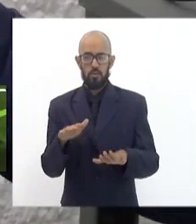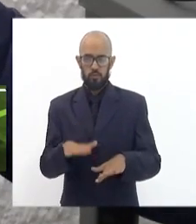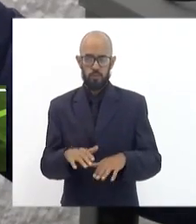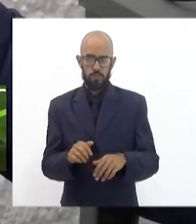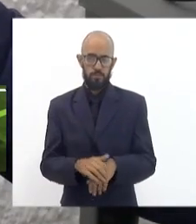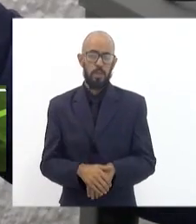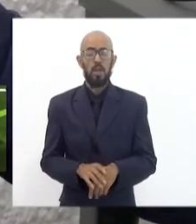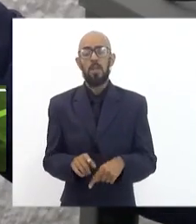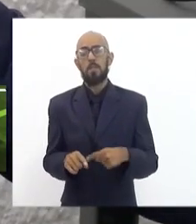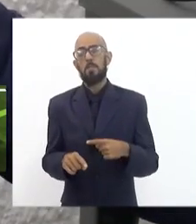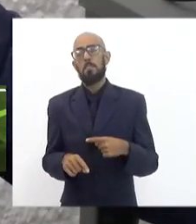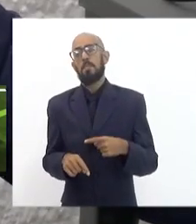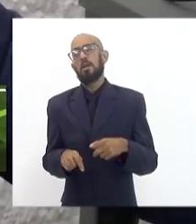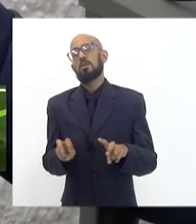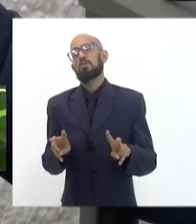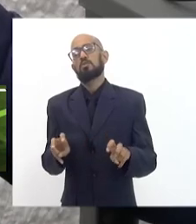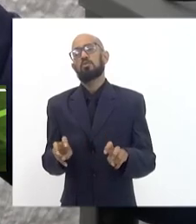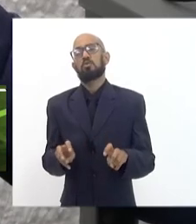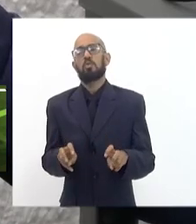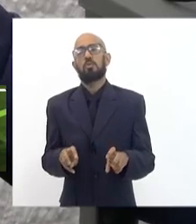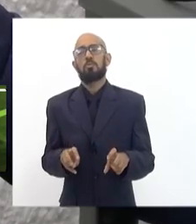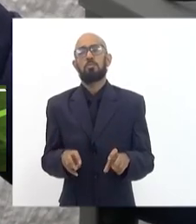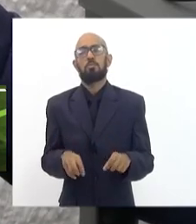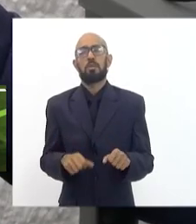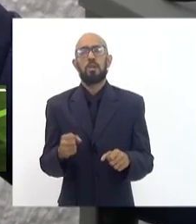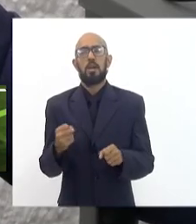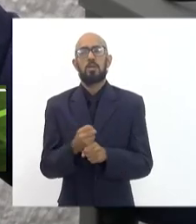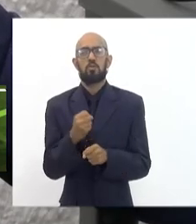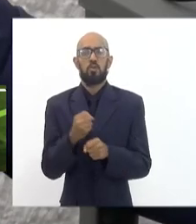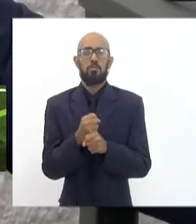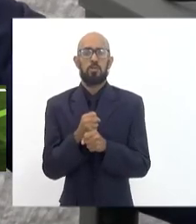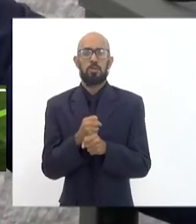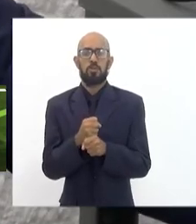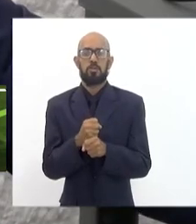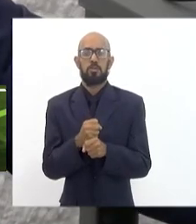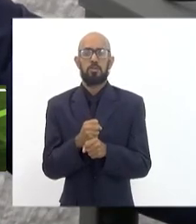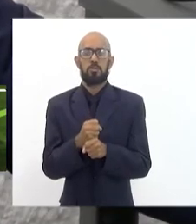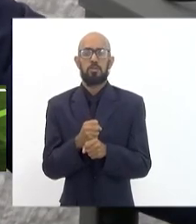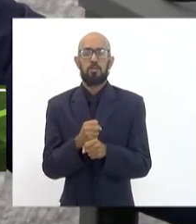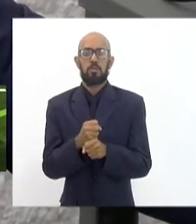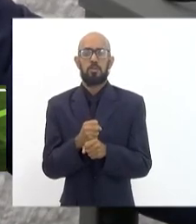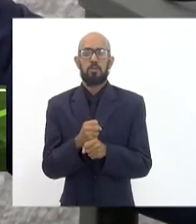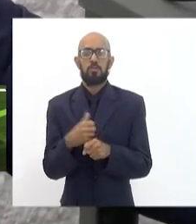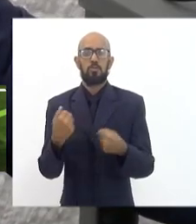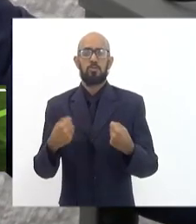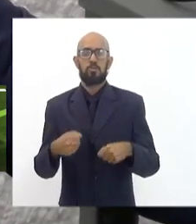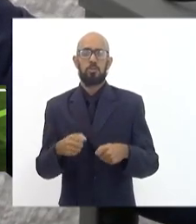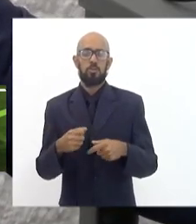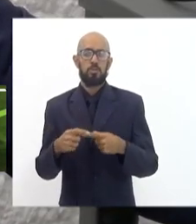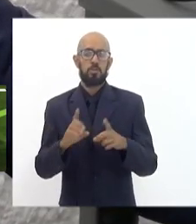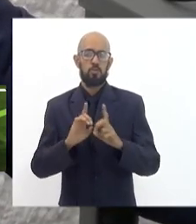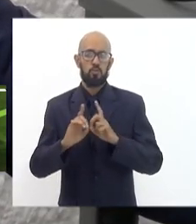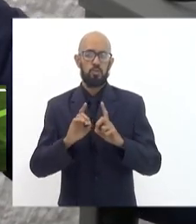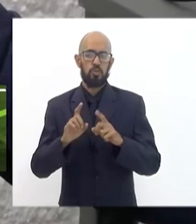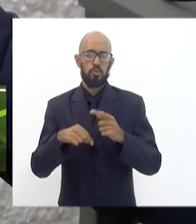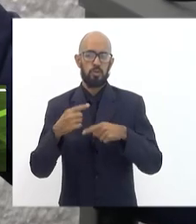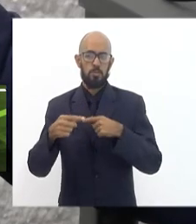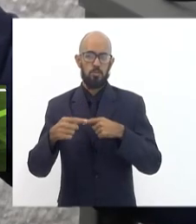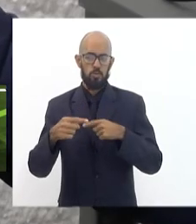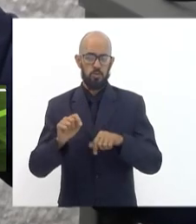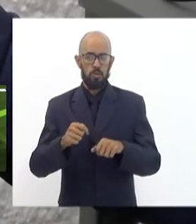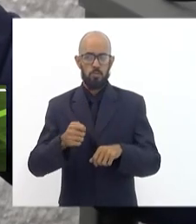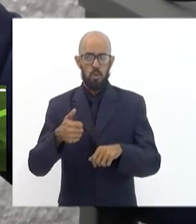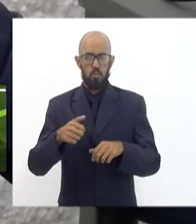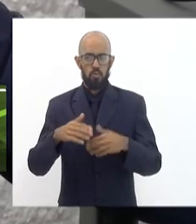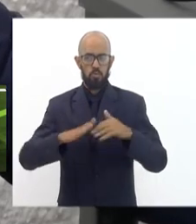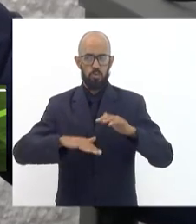a atestar as obras as medições Isso é uma discussão que a gente vai ter um pouco mais na frente vão pouquíssimos